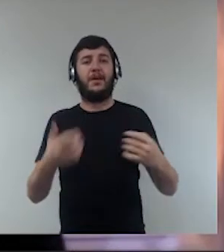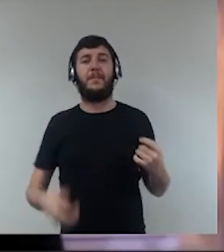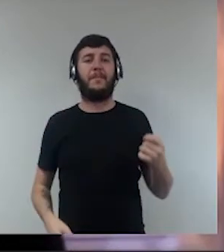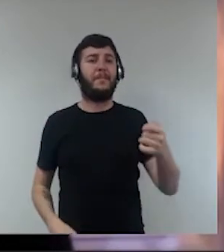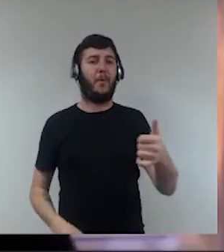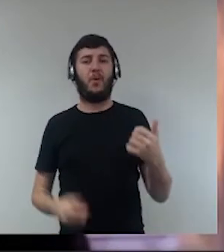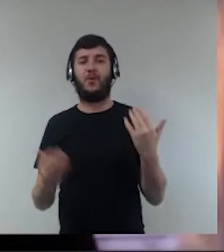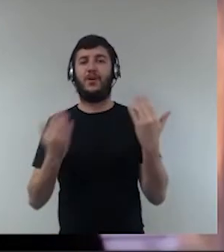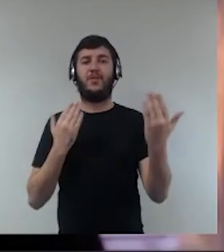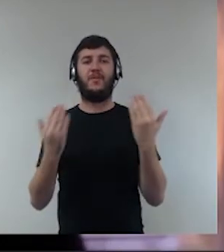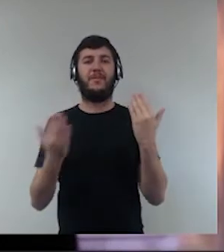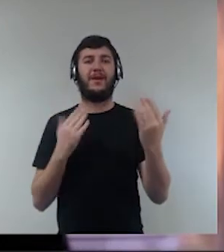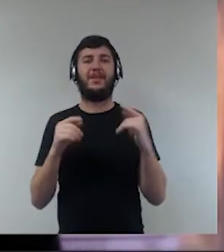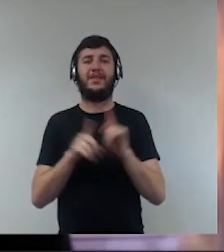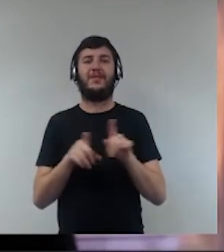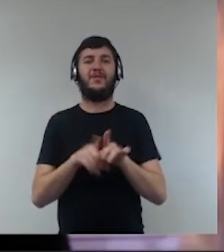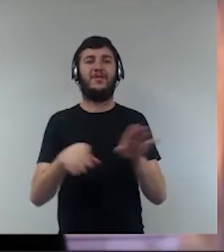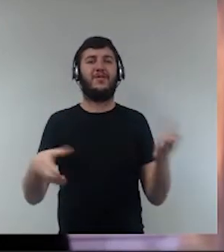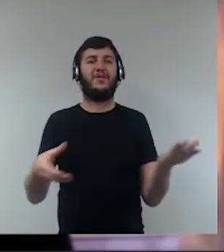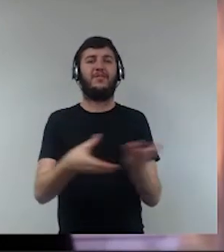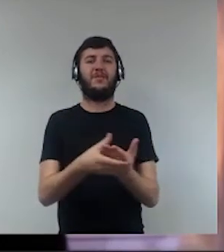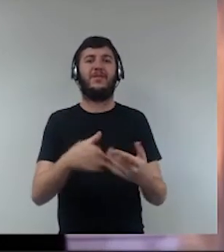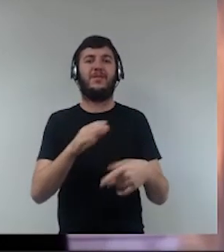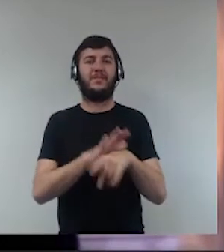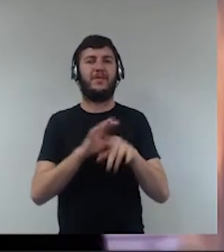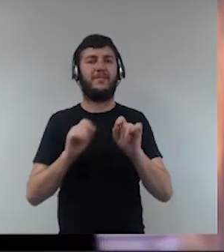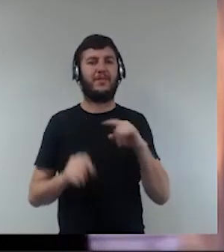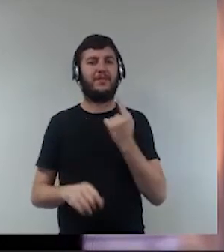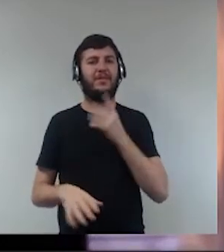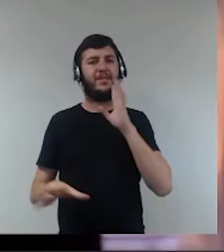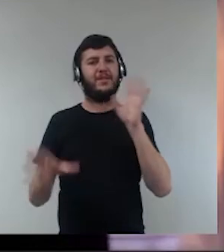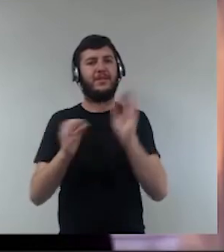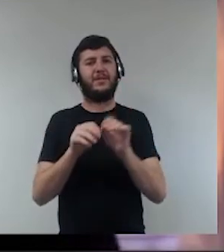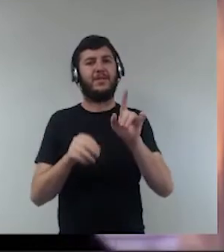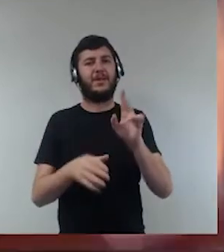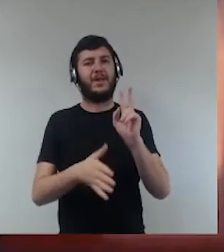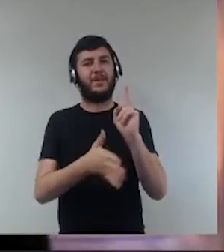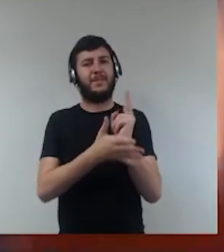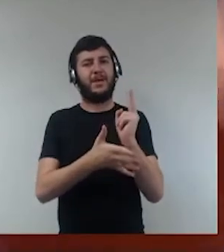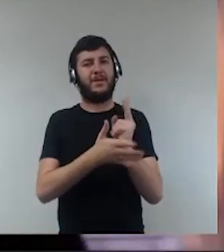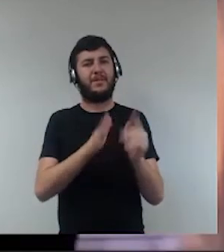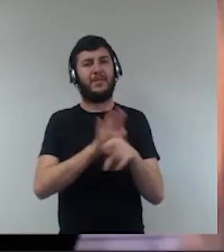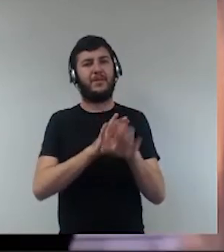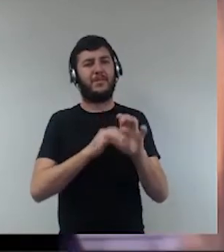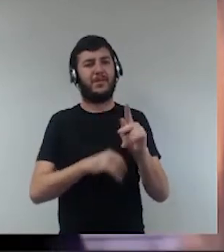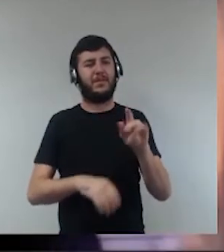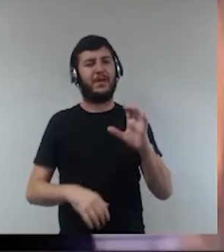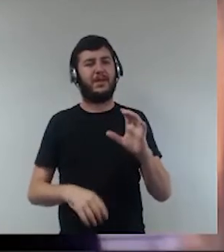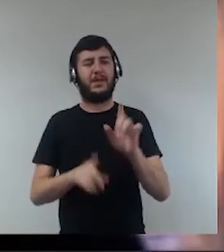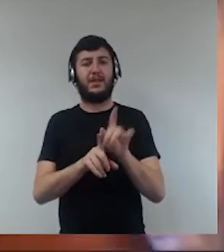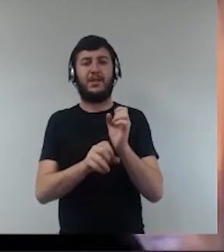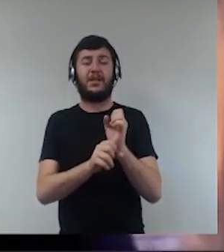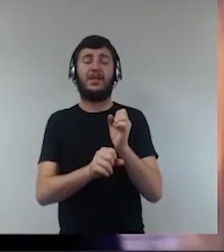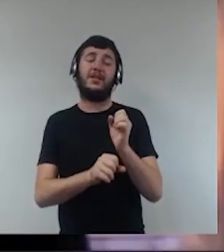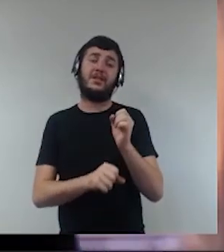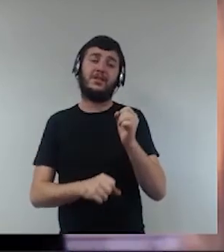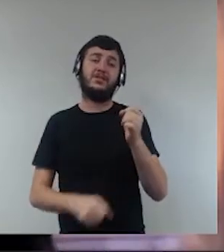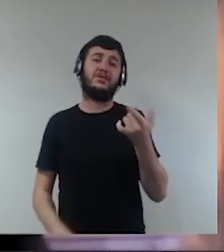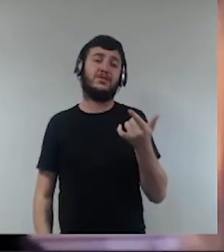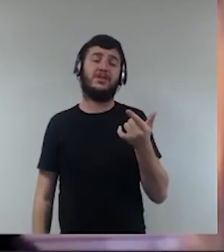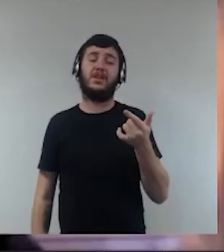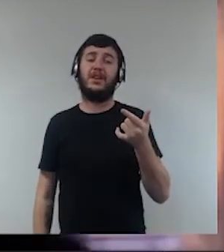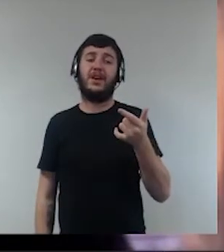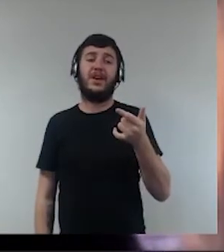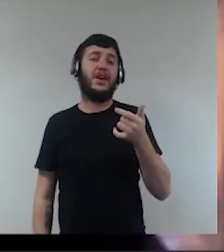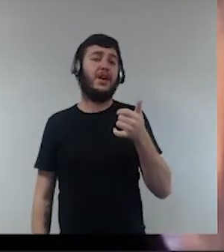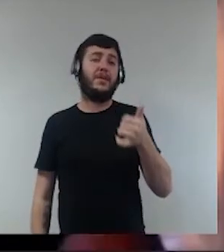comunicações processuais. As comunicações processuais são praticamente as mesmas do CPC de 39. A sociedade já se comunica de maneira